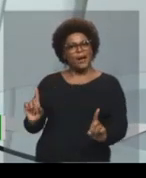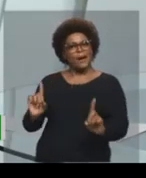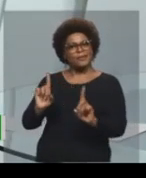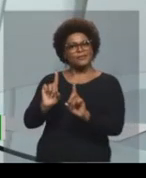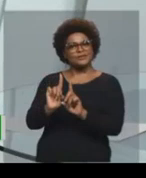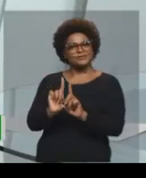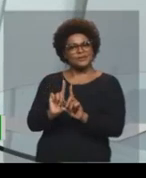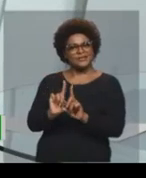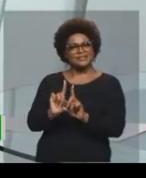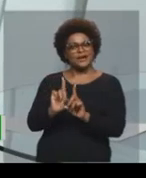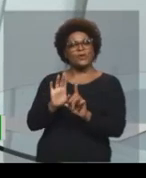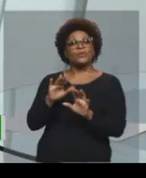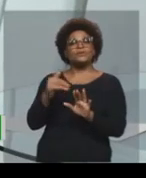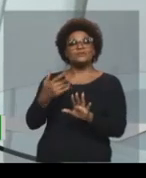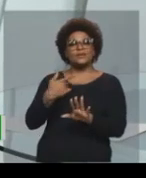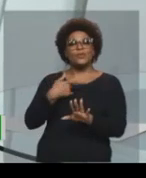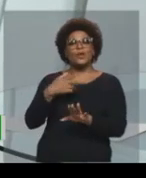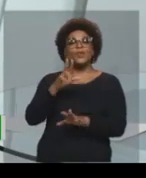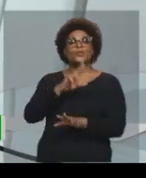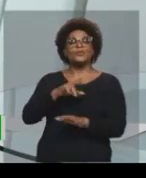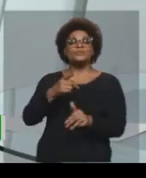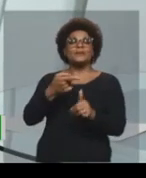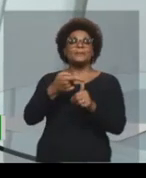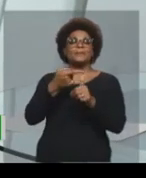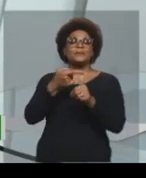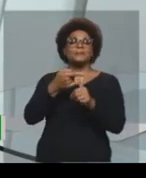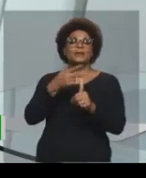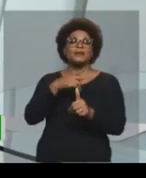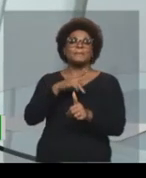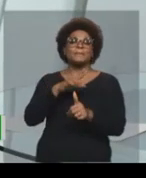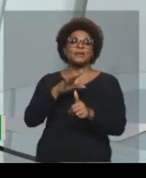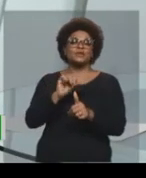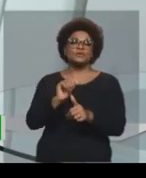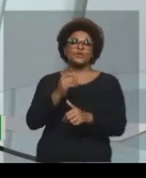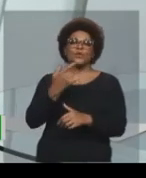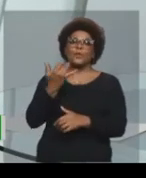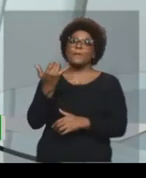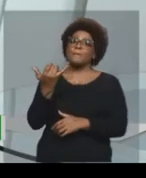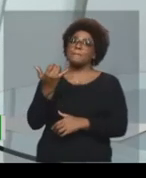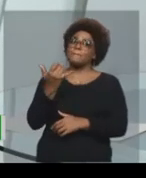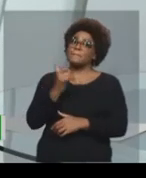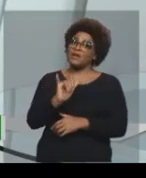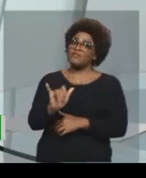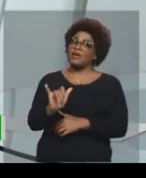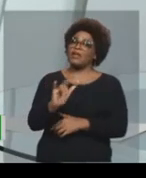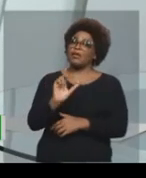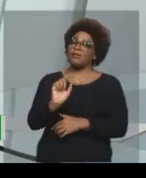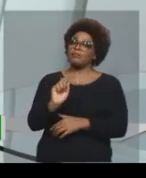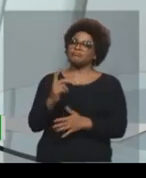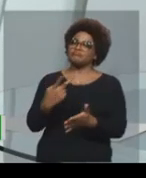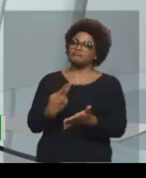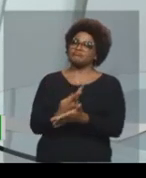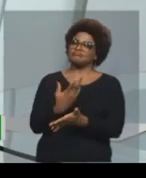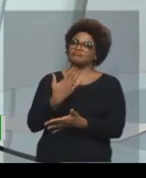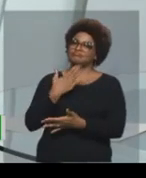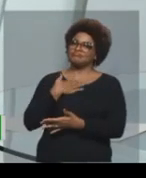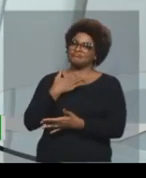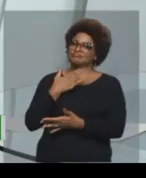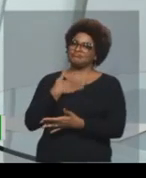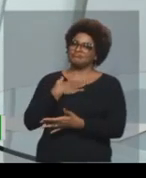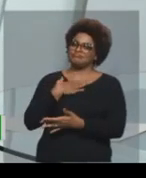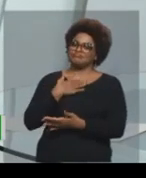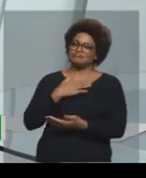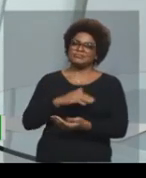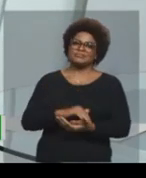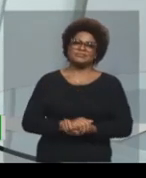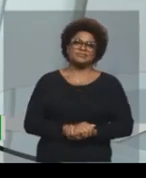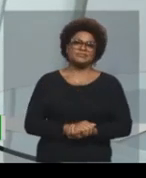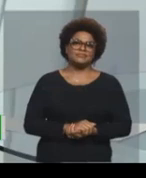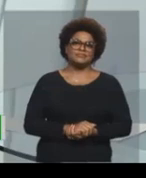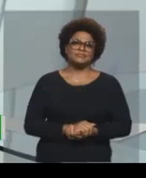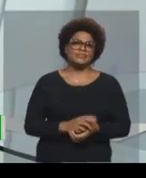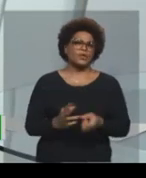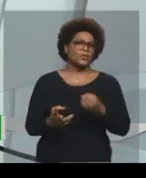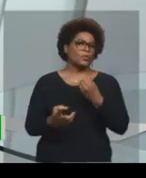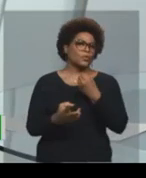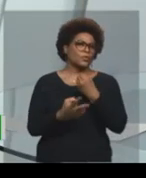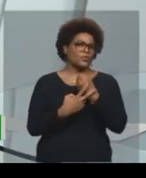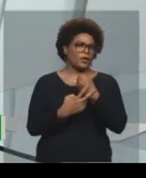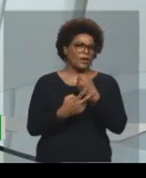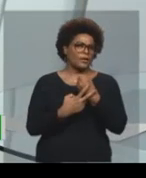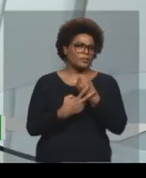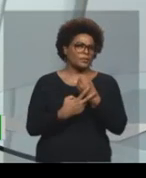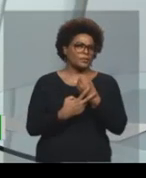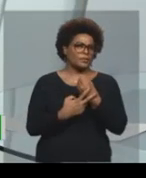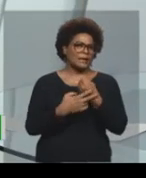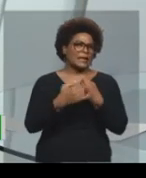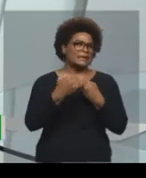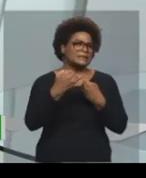na primeira pessoa aquilo que aconteceu comigo. A questão dos verbos. Se aquilo aconteceu comigo, eu